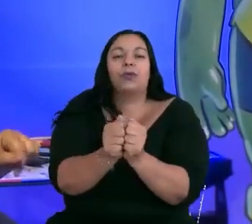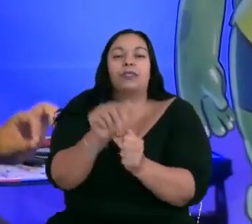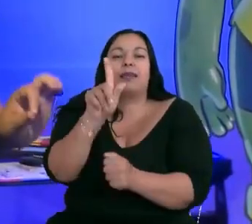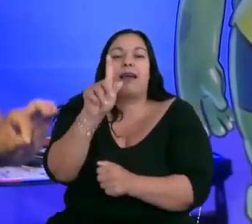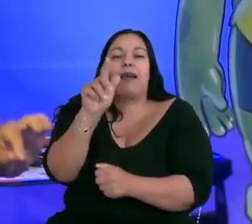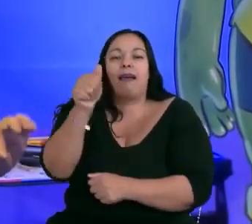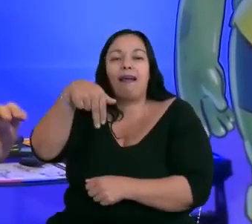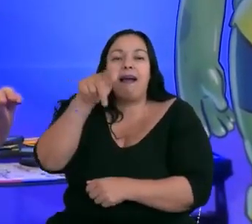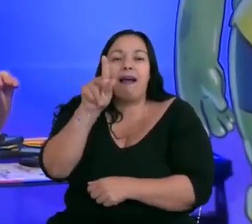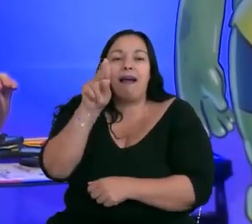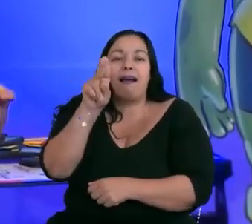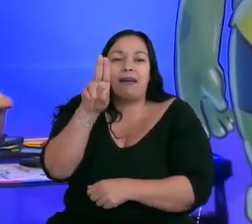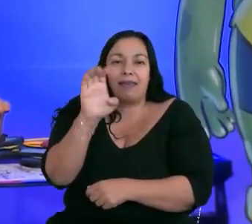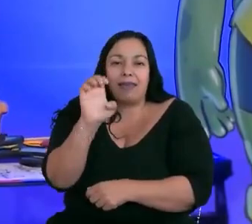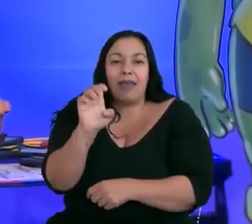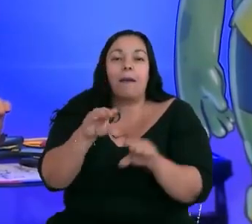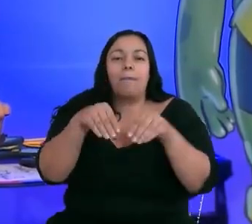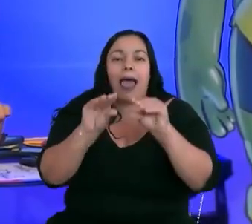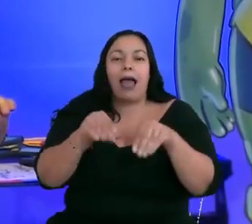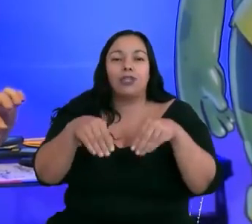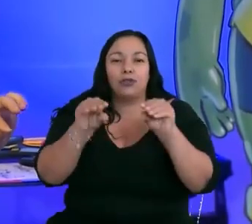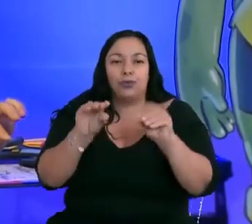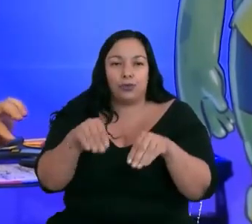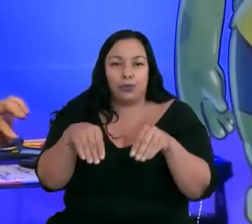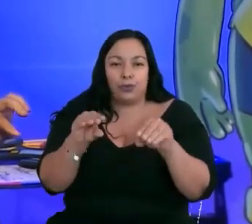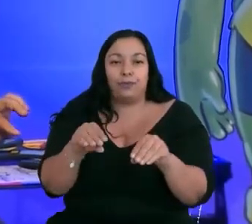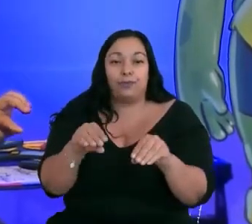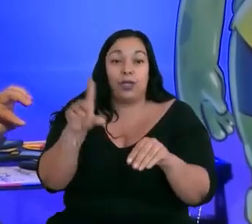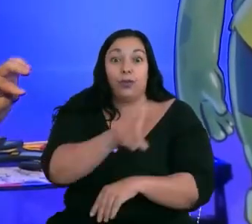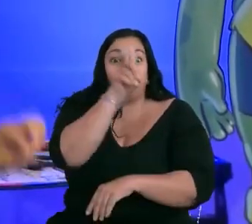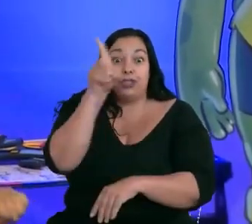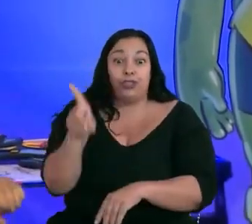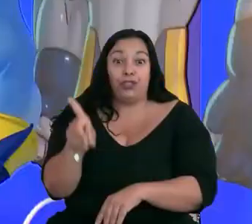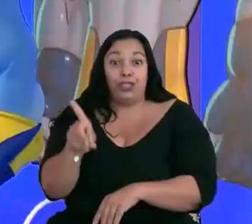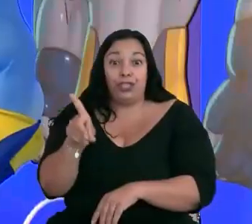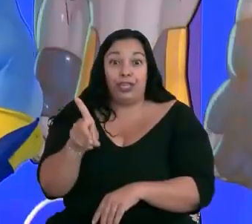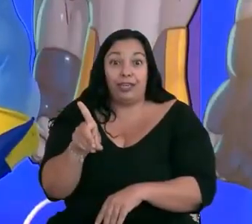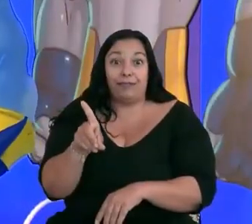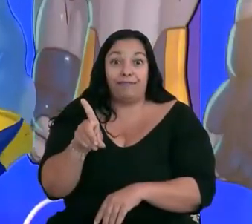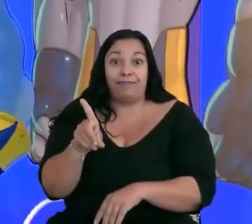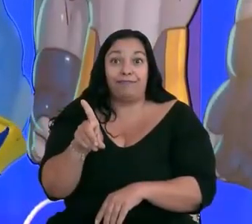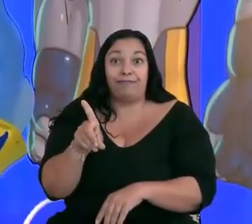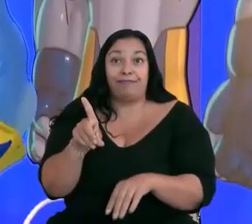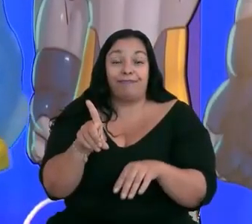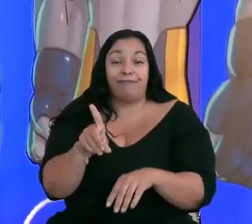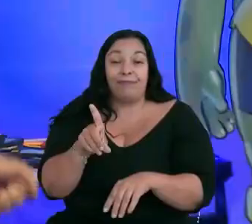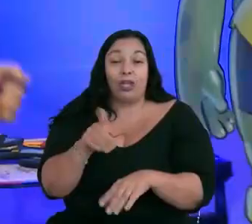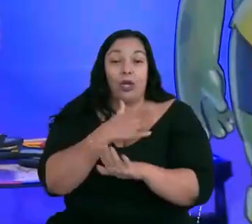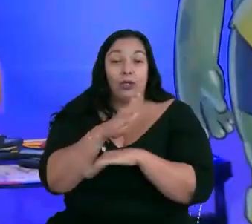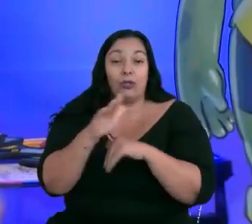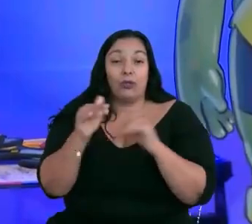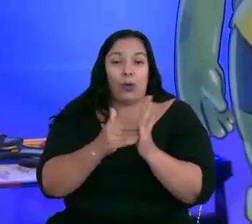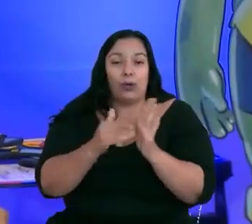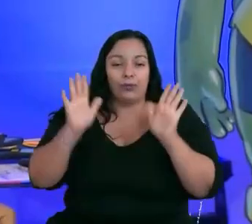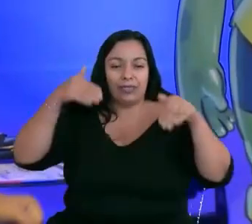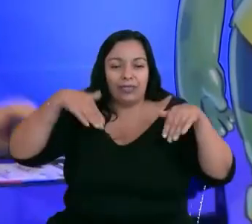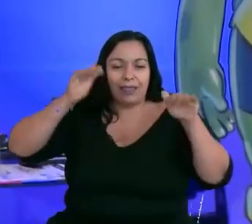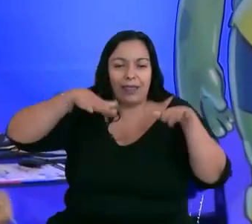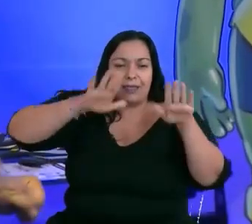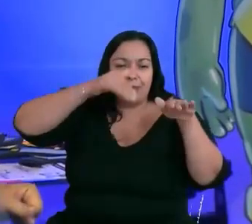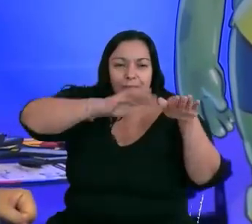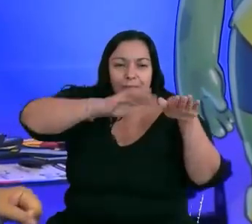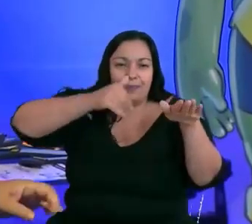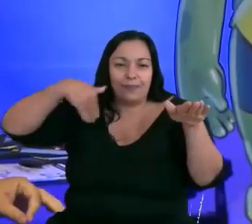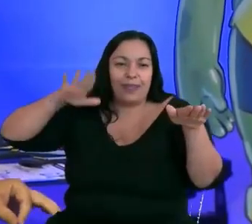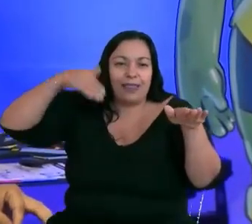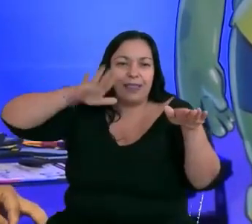dia, seria a batalha. Isso mesmo, foram todos nadando, nadando,